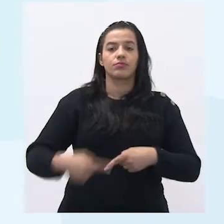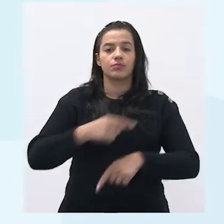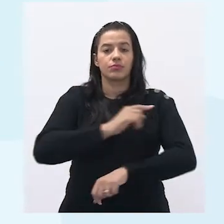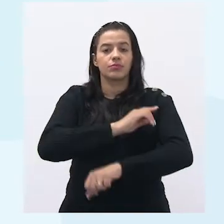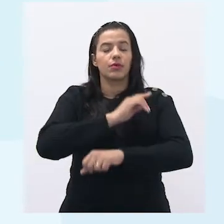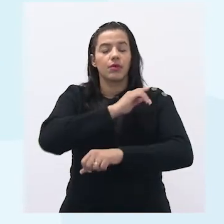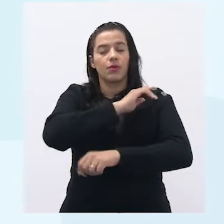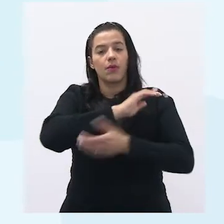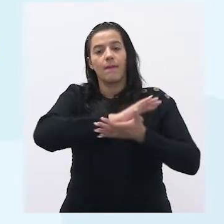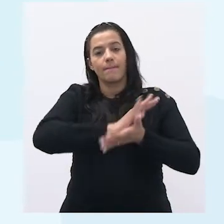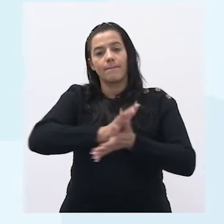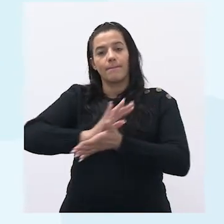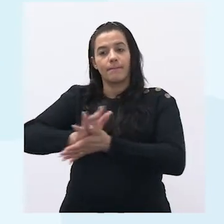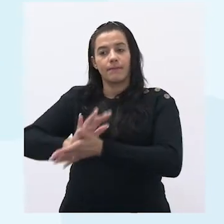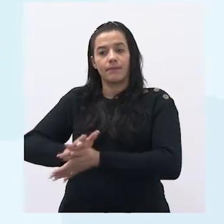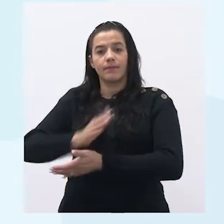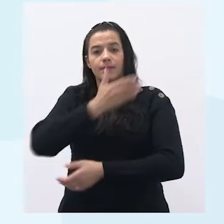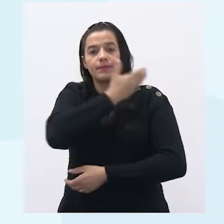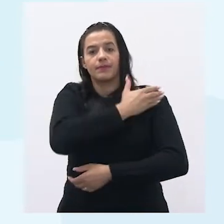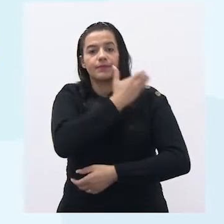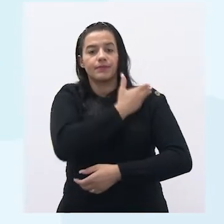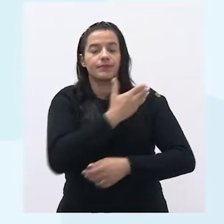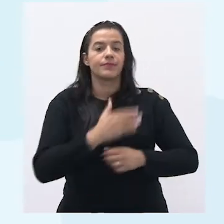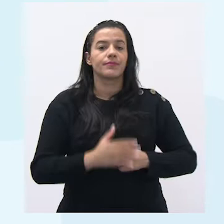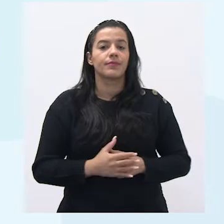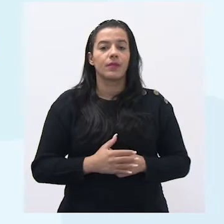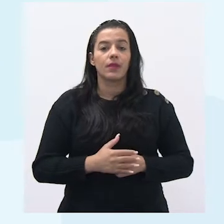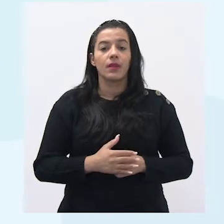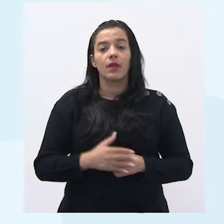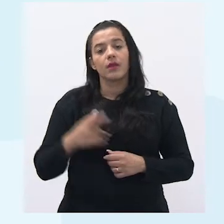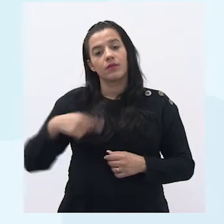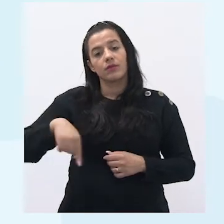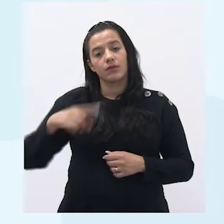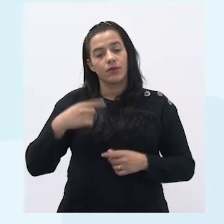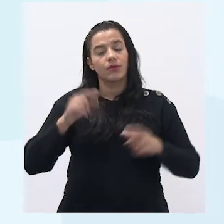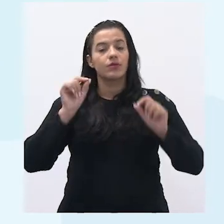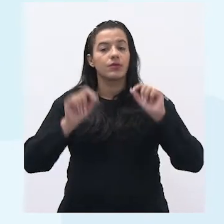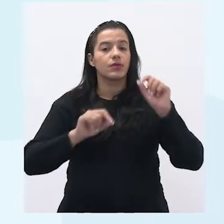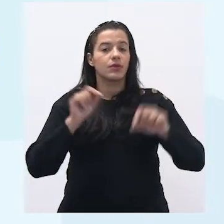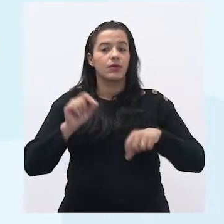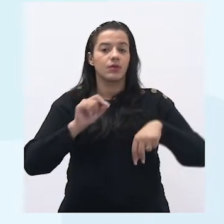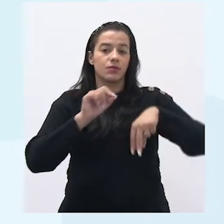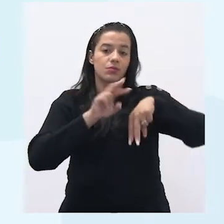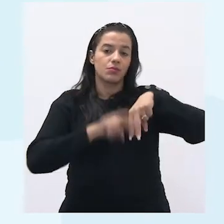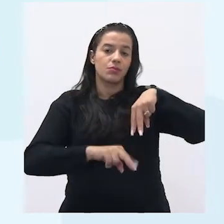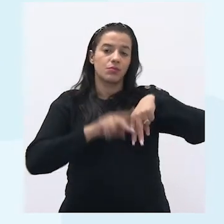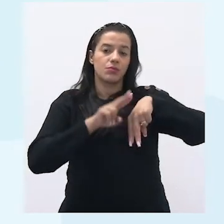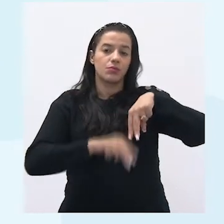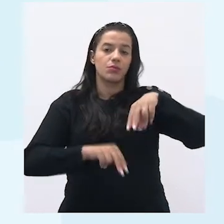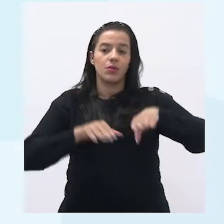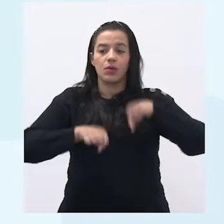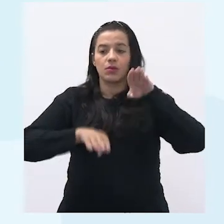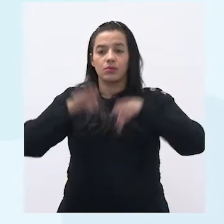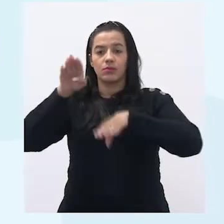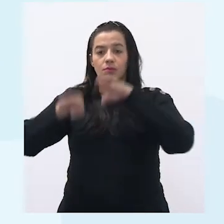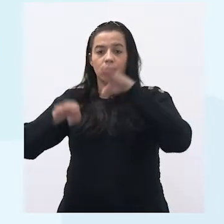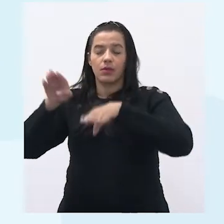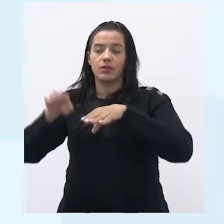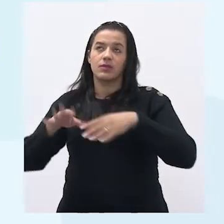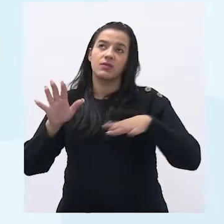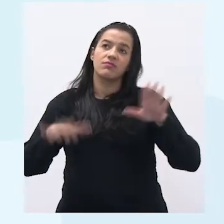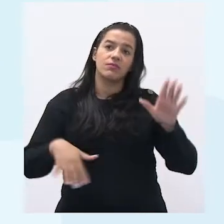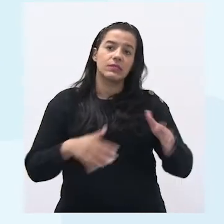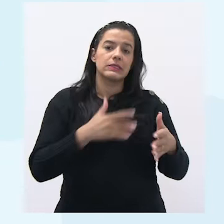discriminação. E aí o nosso desafio é a equidade de gênero, né? Muito mais do que ter compaixão, né? Às vezes a gente fala, nossa, a gente vê